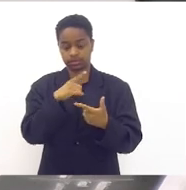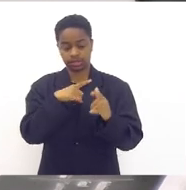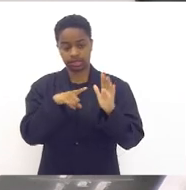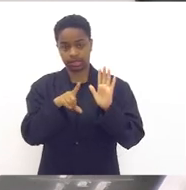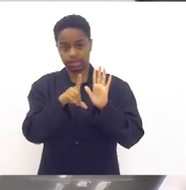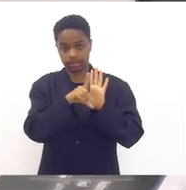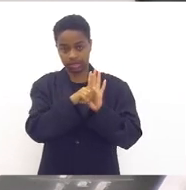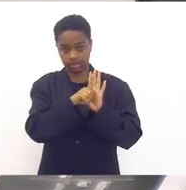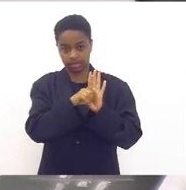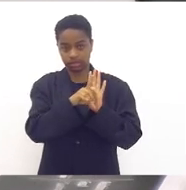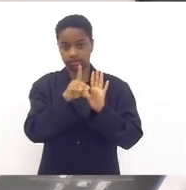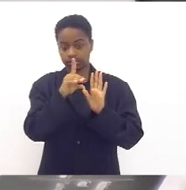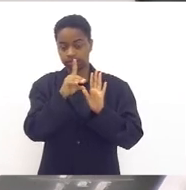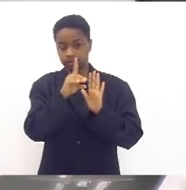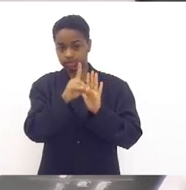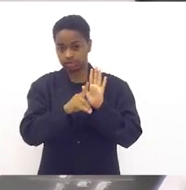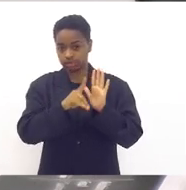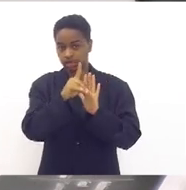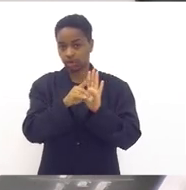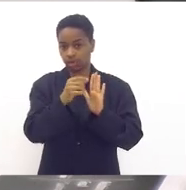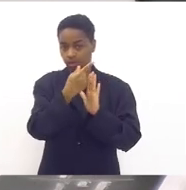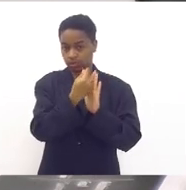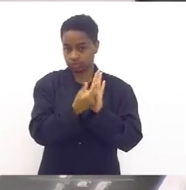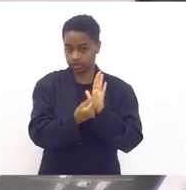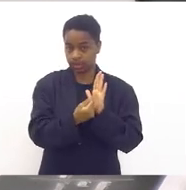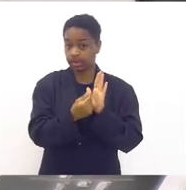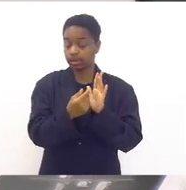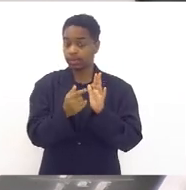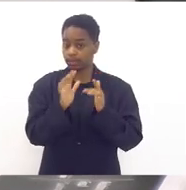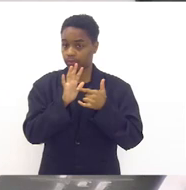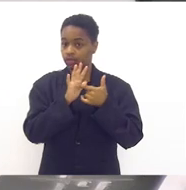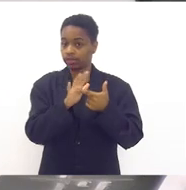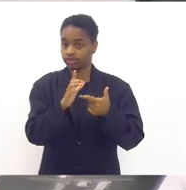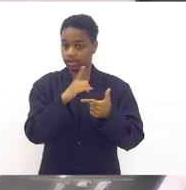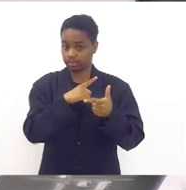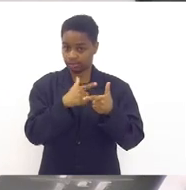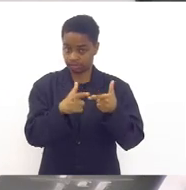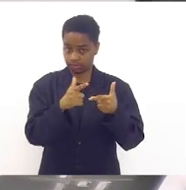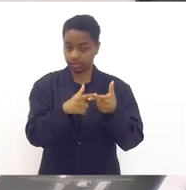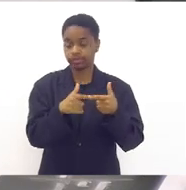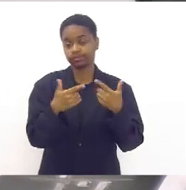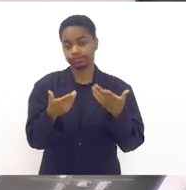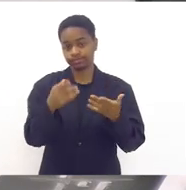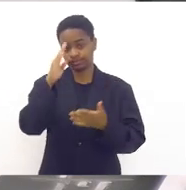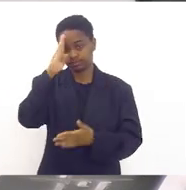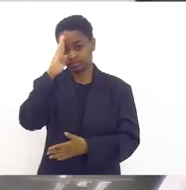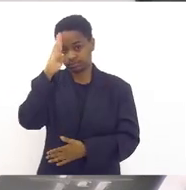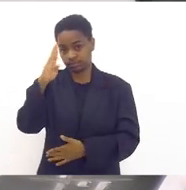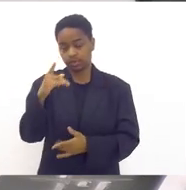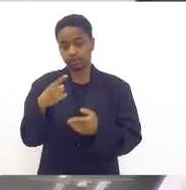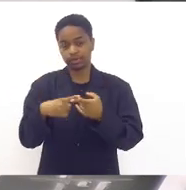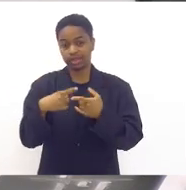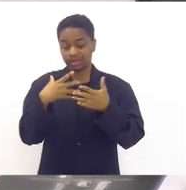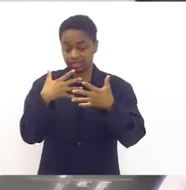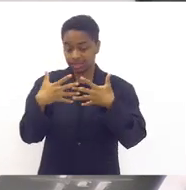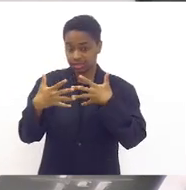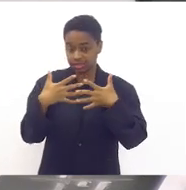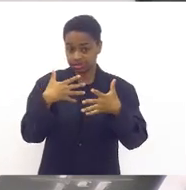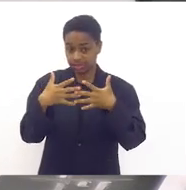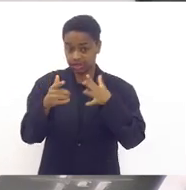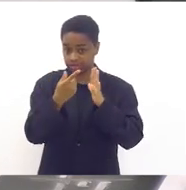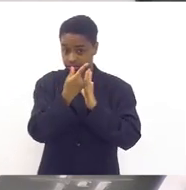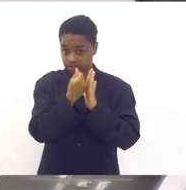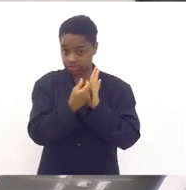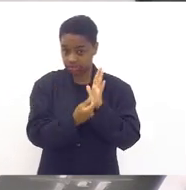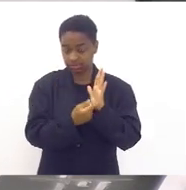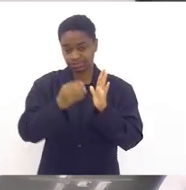diretrizes orçamentárias o problema. Isso é um passo que eu não canso de dizer que é fundamental, né? Porque a transparência orçamentária